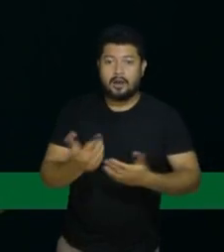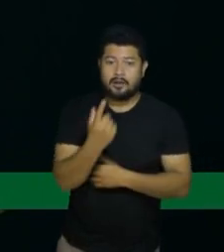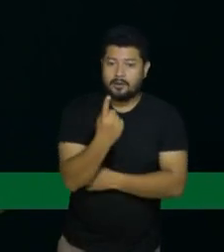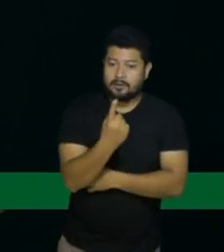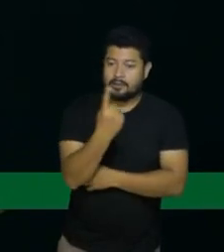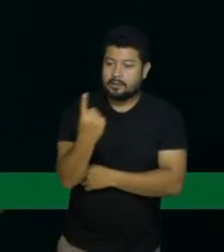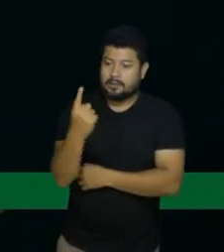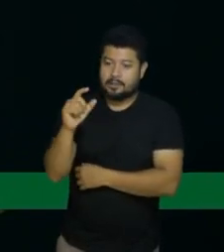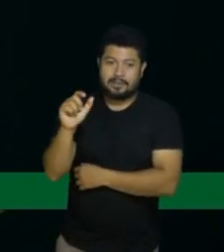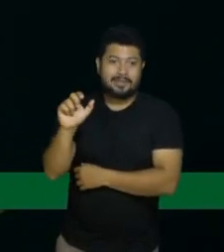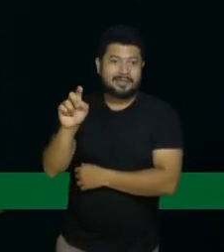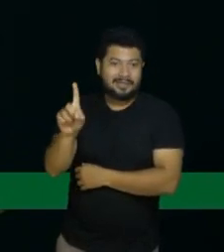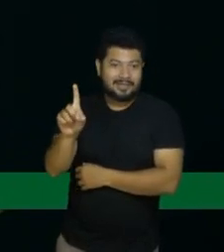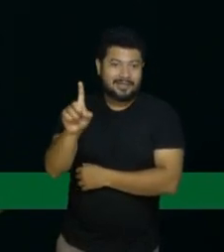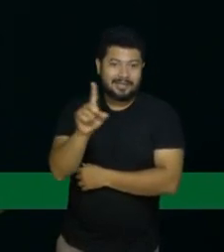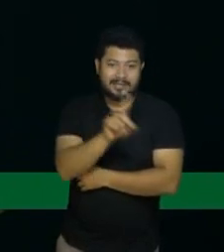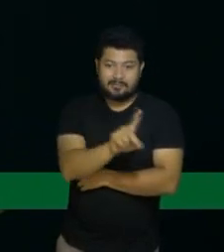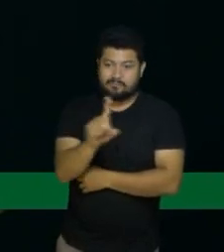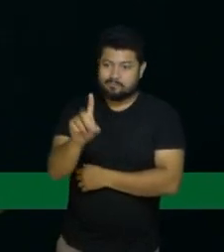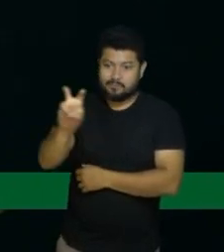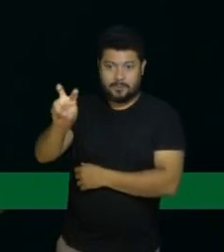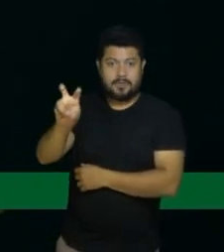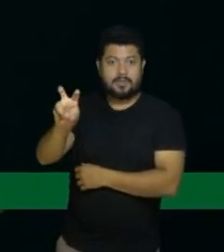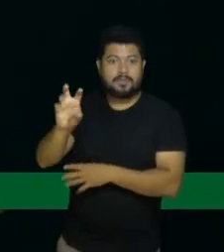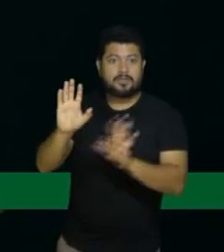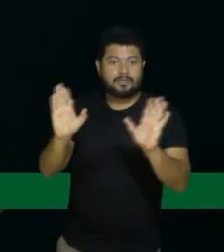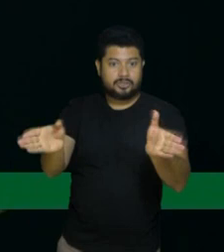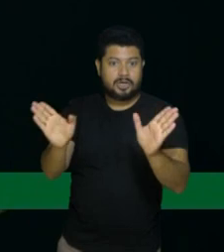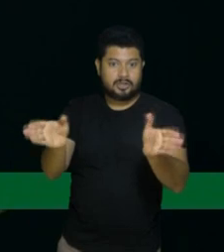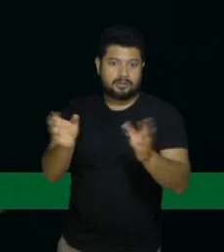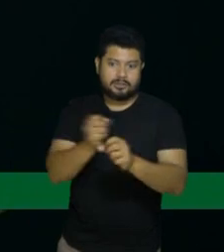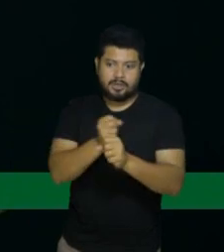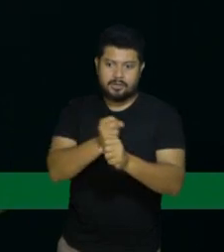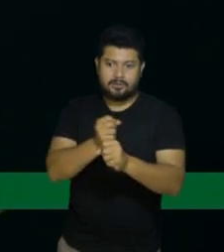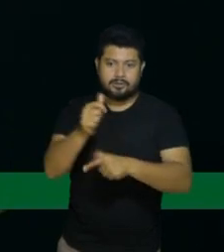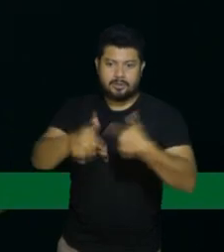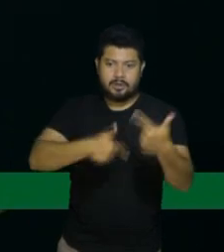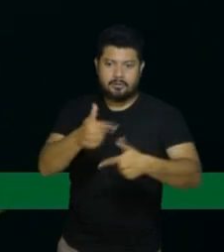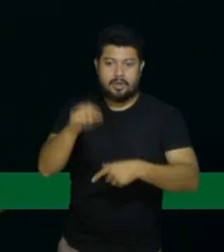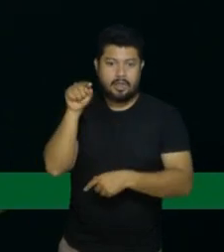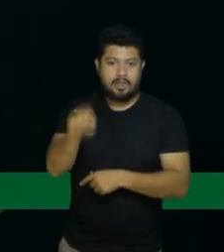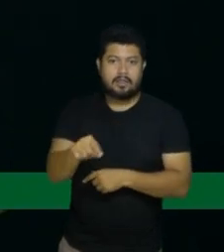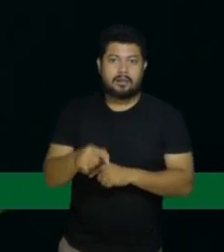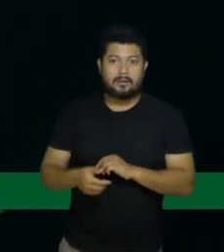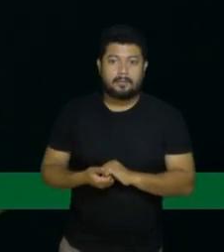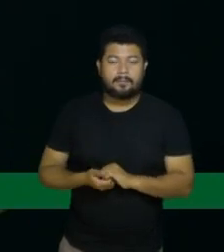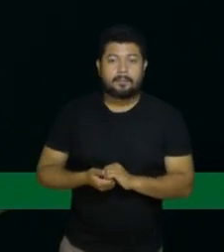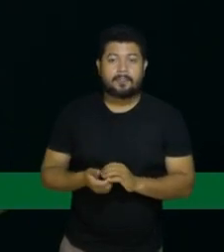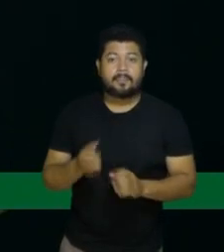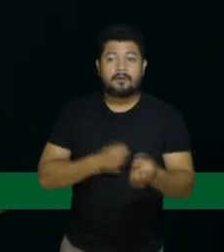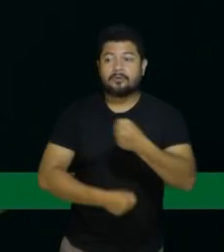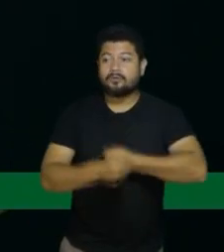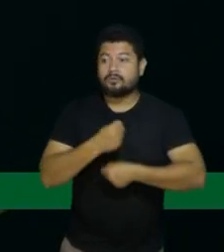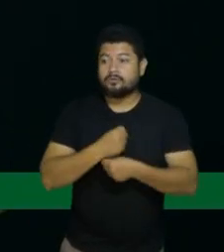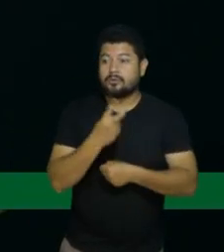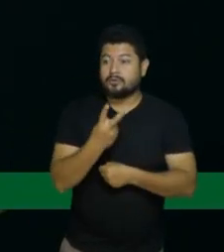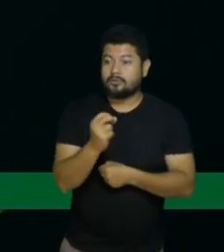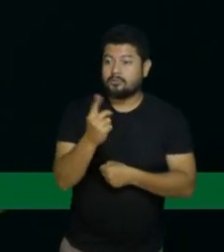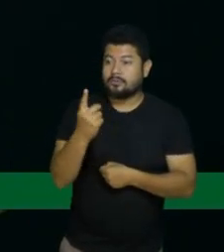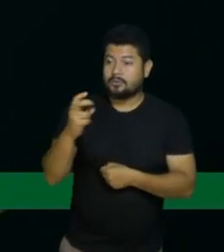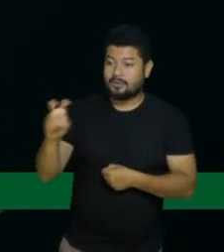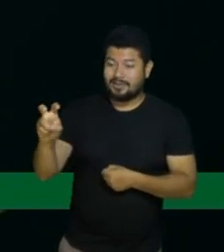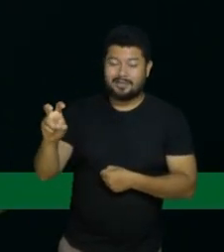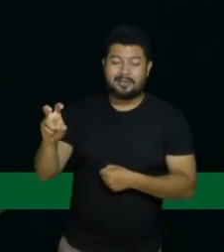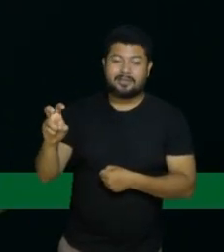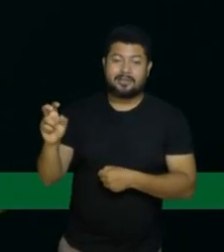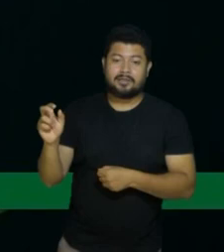anos desde então 2015 Ah nós tivemos uma grande alteração de manutenção de